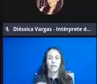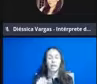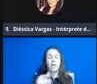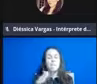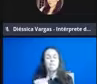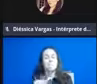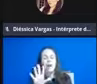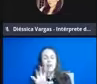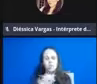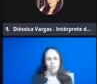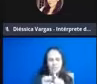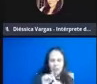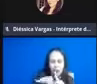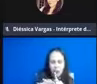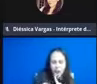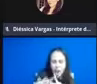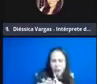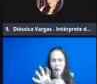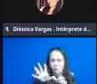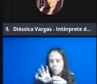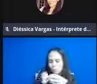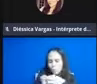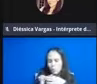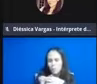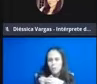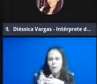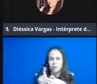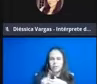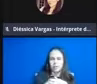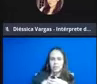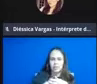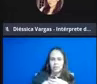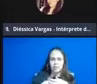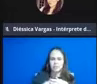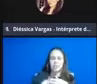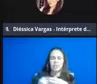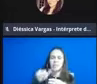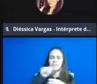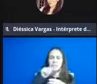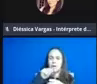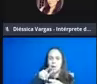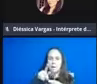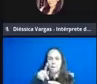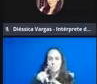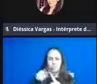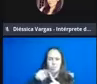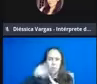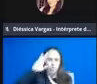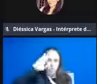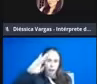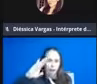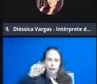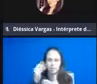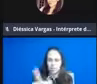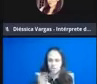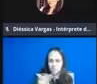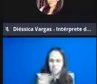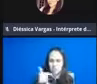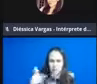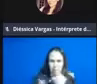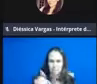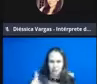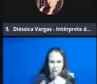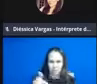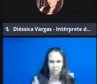organizam numa sociedade aonde tem uma rainha, tem os operários, tem os soldados, então eles têm uma divisão de trabalho, né,